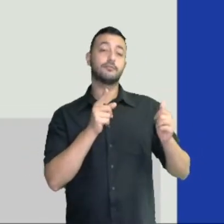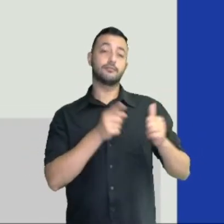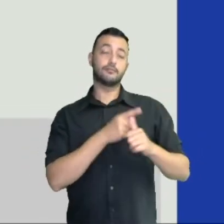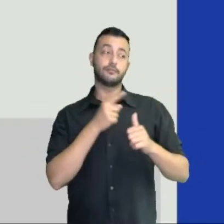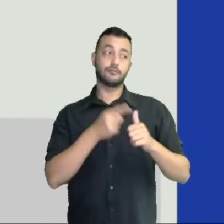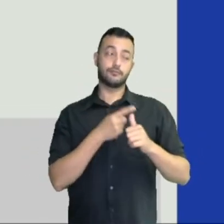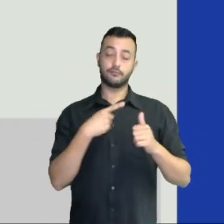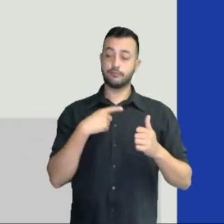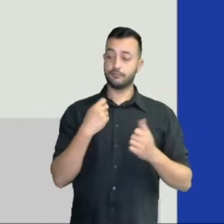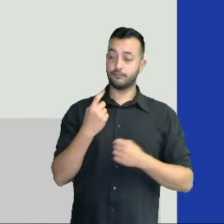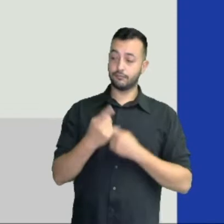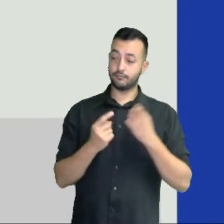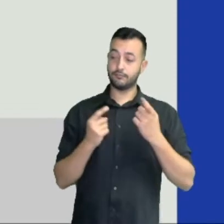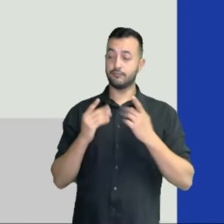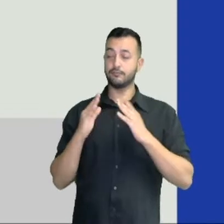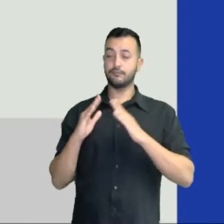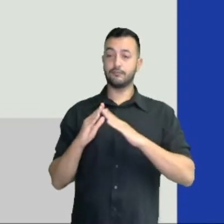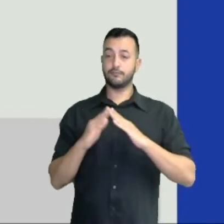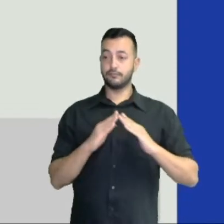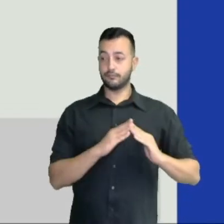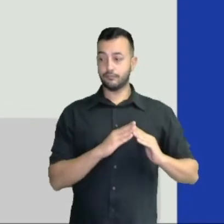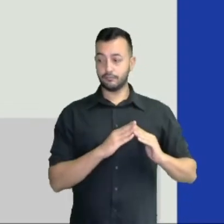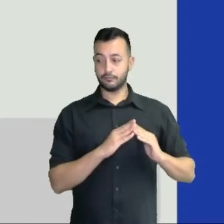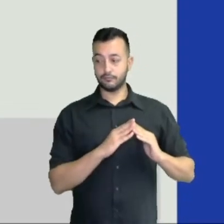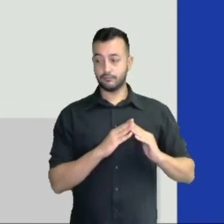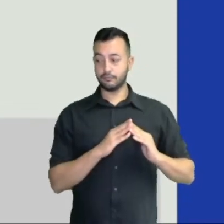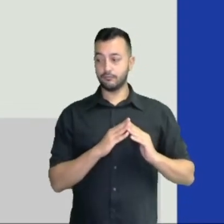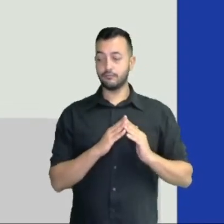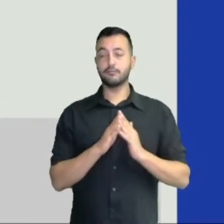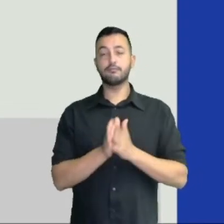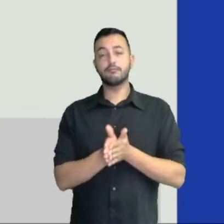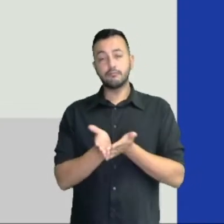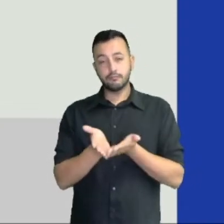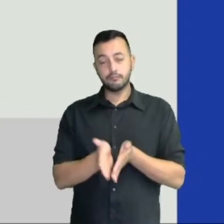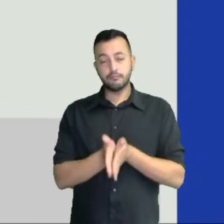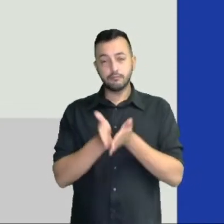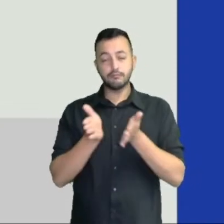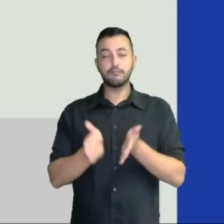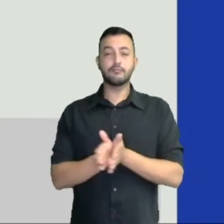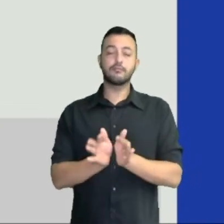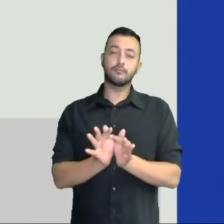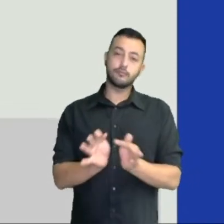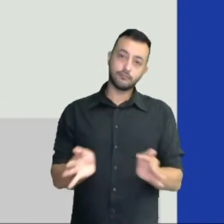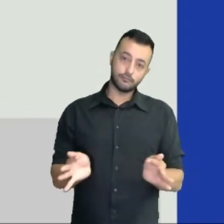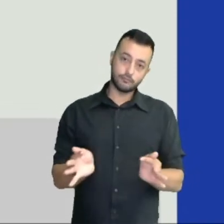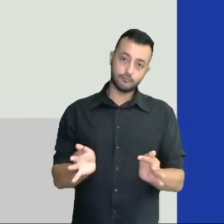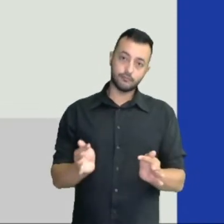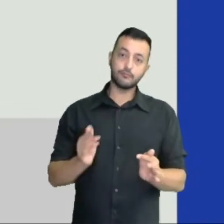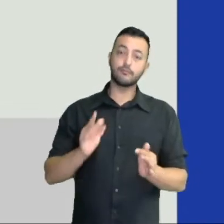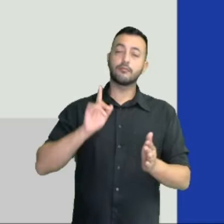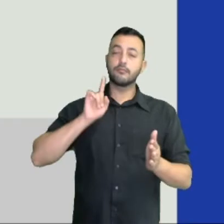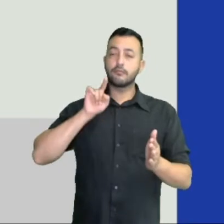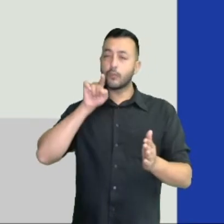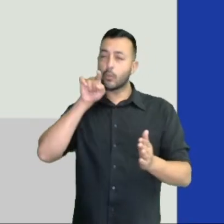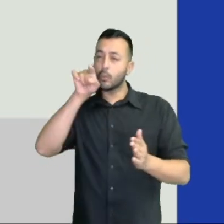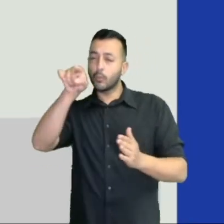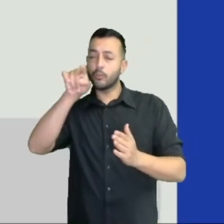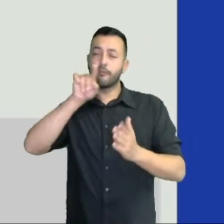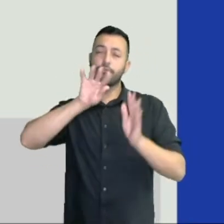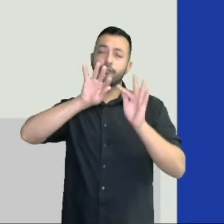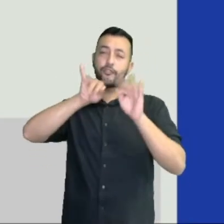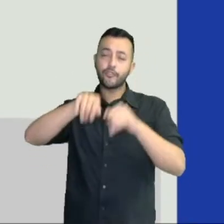algumas moradias, né, que são moradias menos desenvolvidas, vamos assim dizer, e logo atrás você tem um conjunto